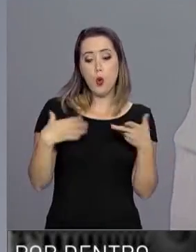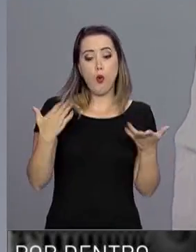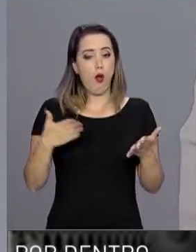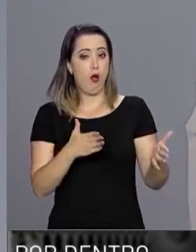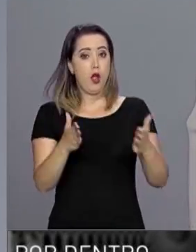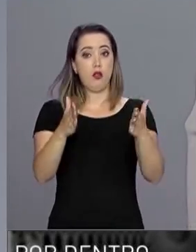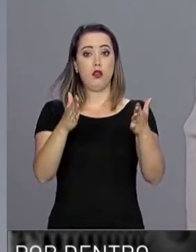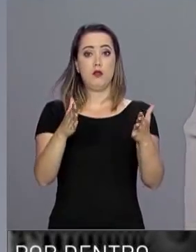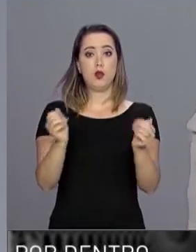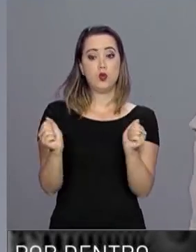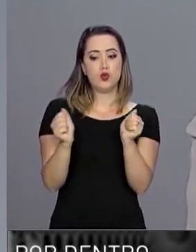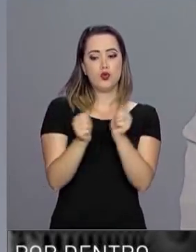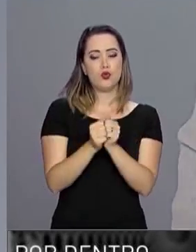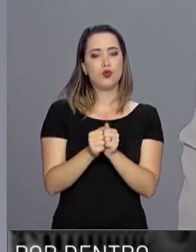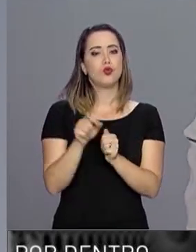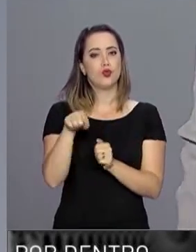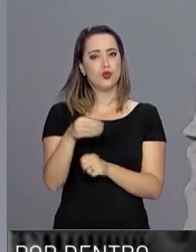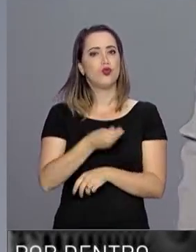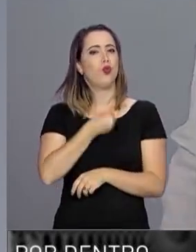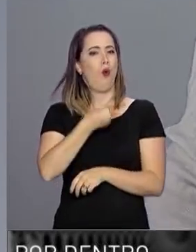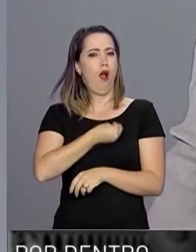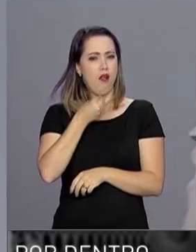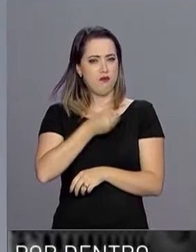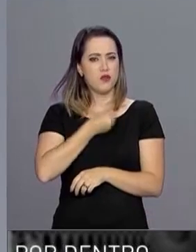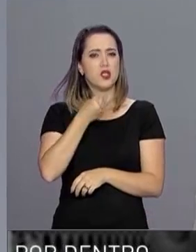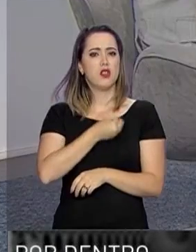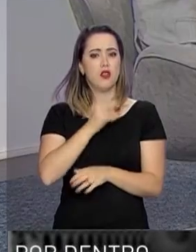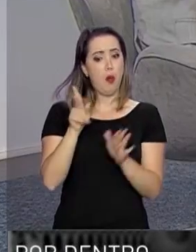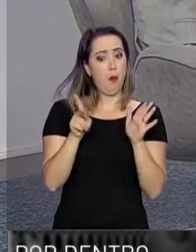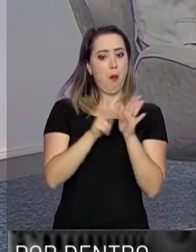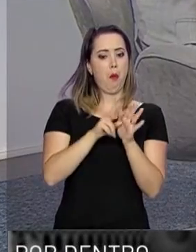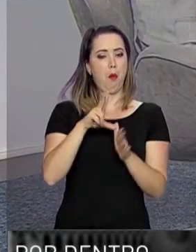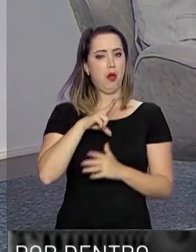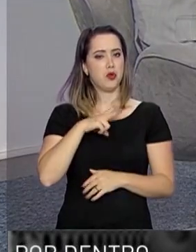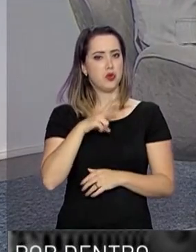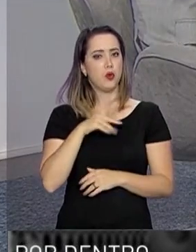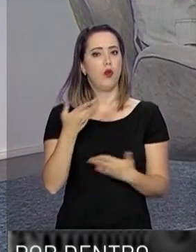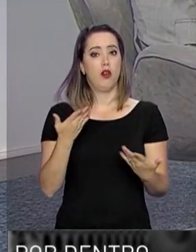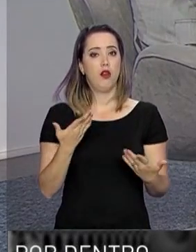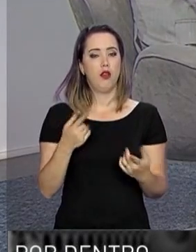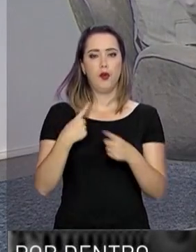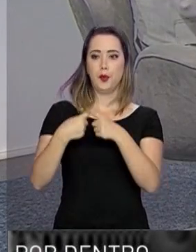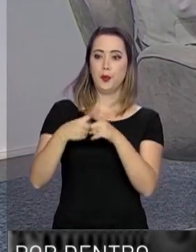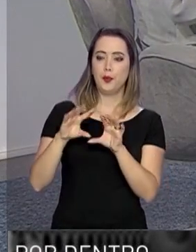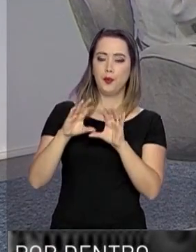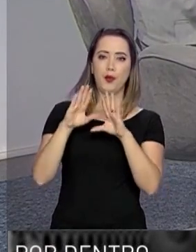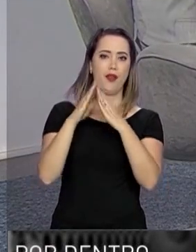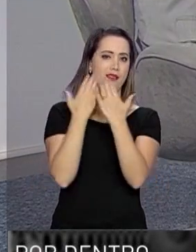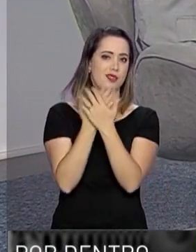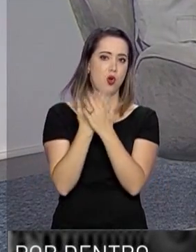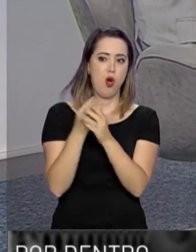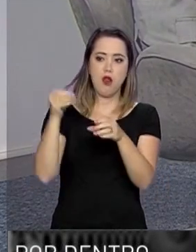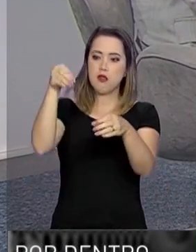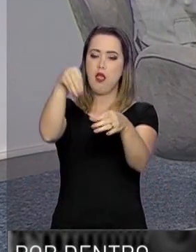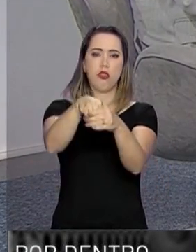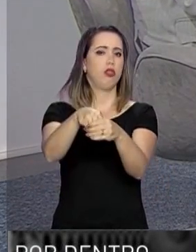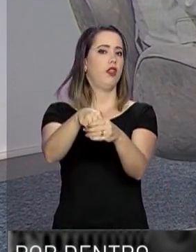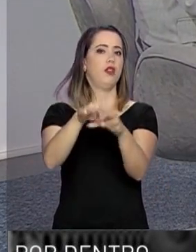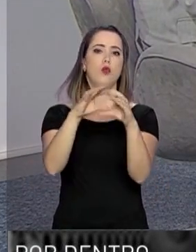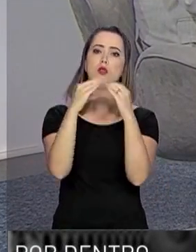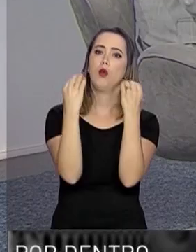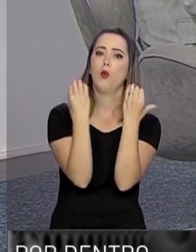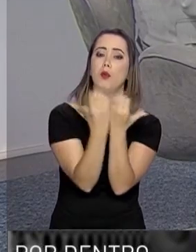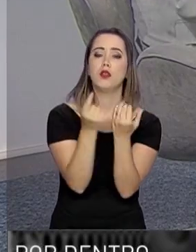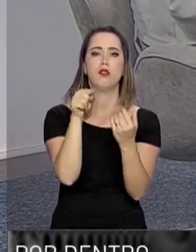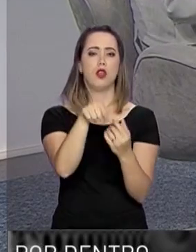caminho vinculado àquilo que ele vive lá na prática. A escola está inserida num contexto onde tem mais indústria, onde está